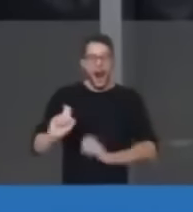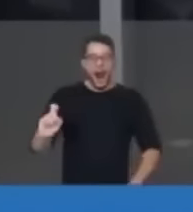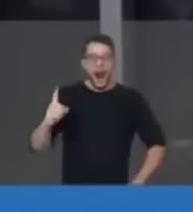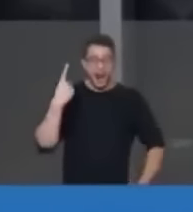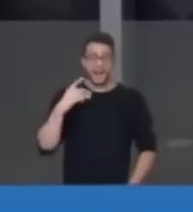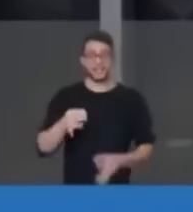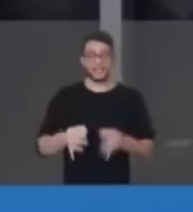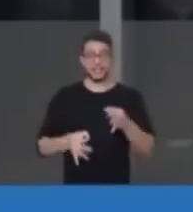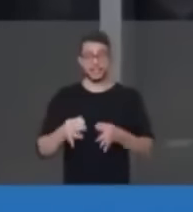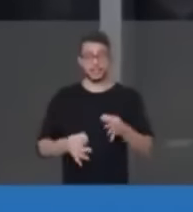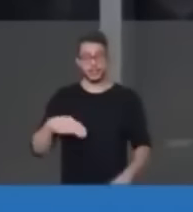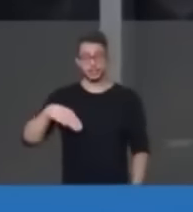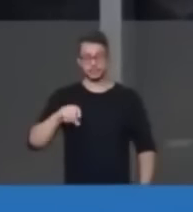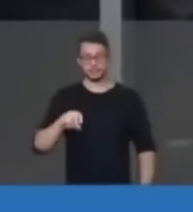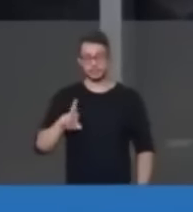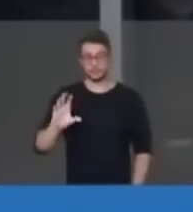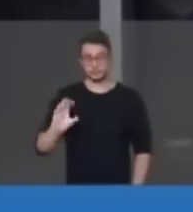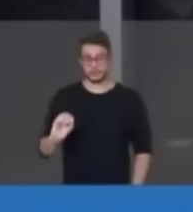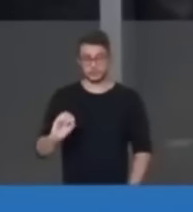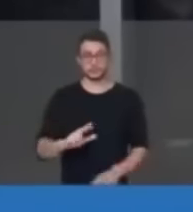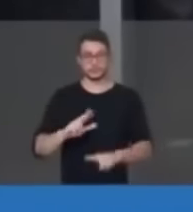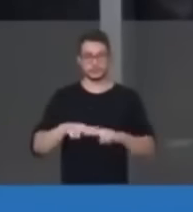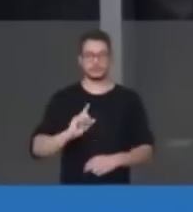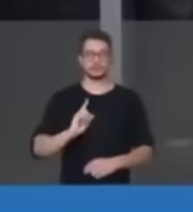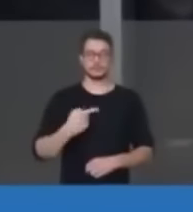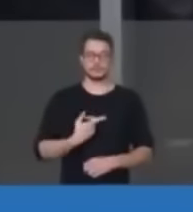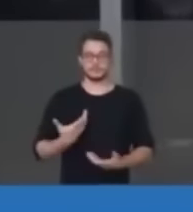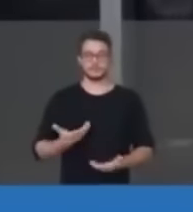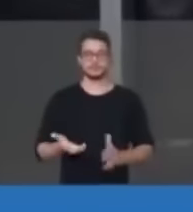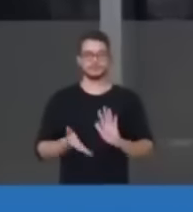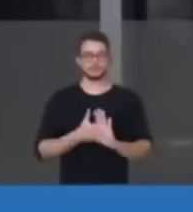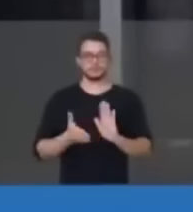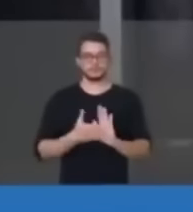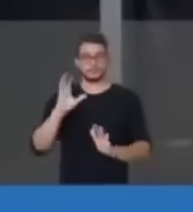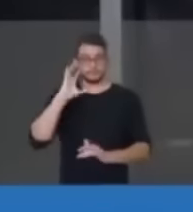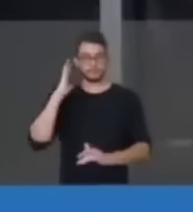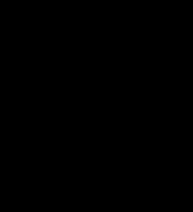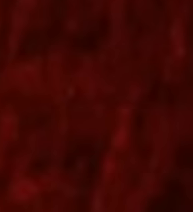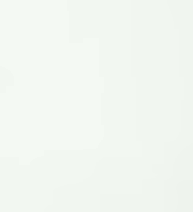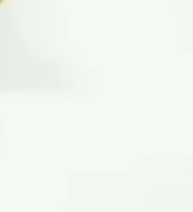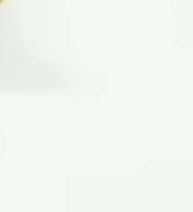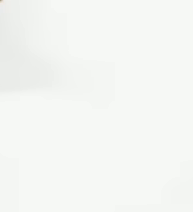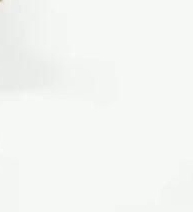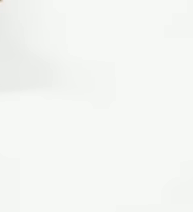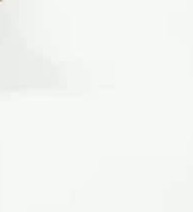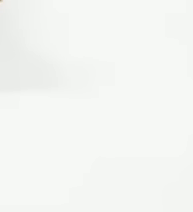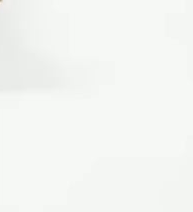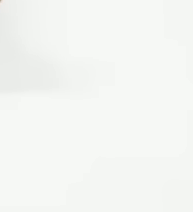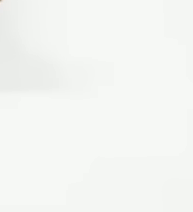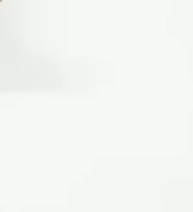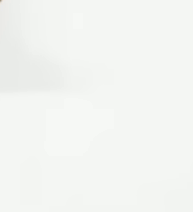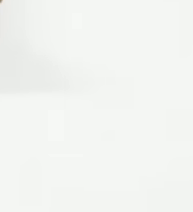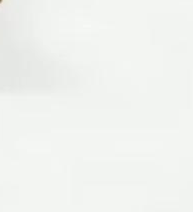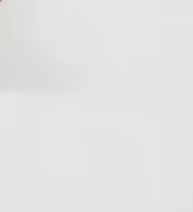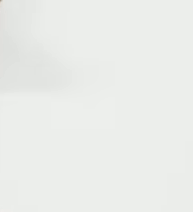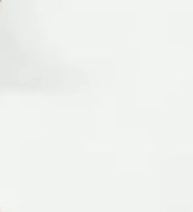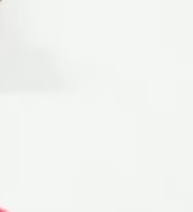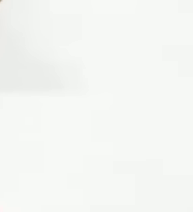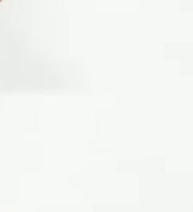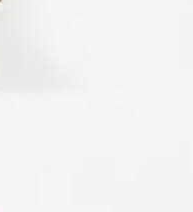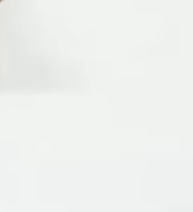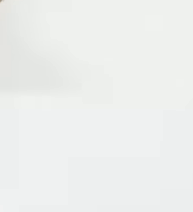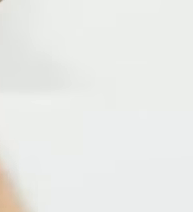comparsas e é por isso que aqui a gente Saúda essa decisão do supremo Muito obrigado senhora Presidente muito bom